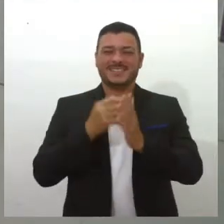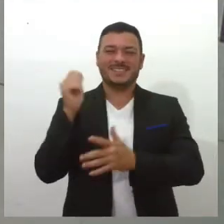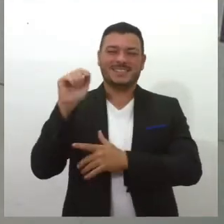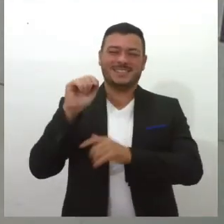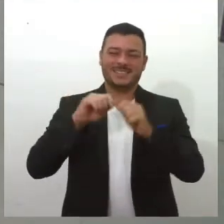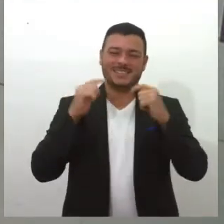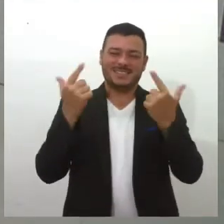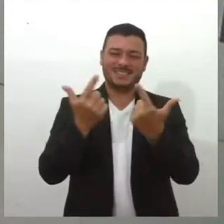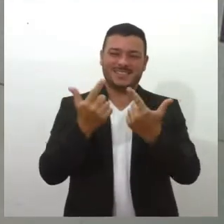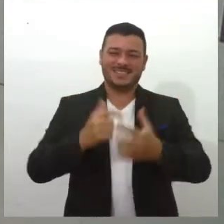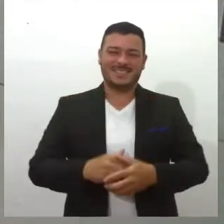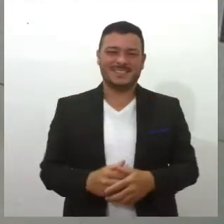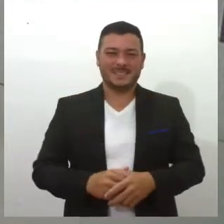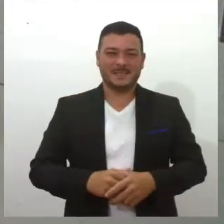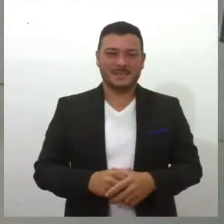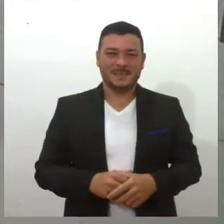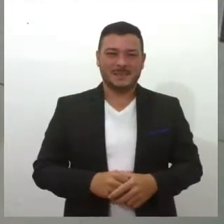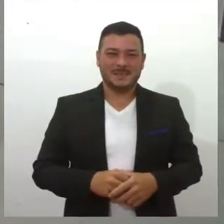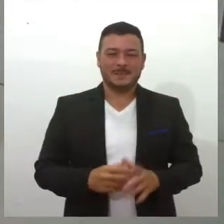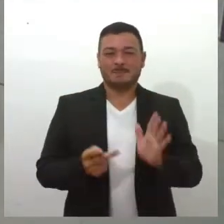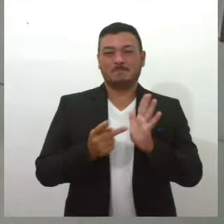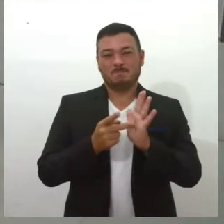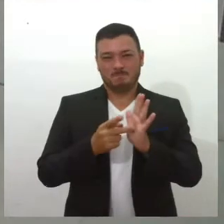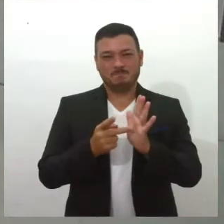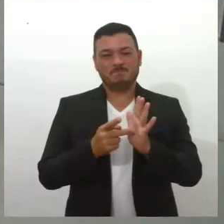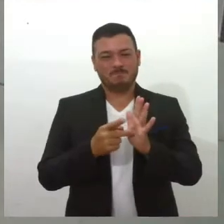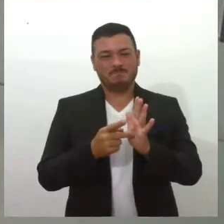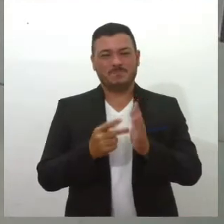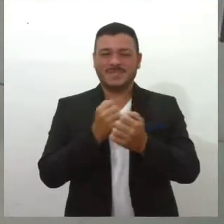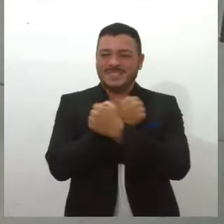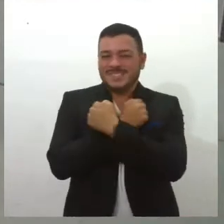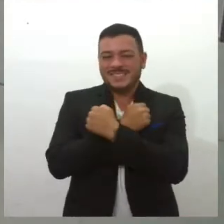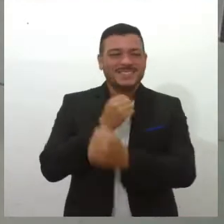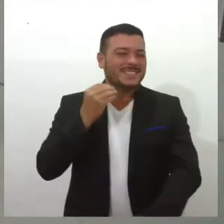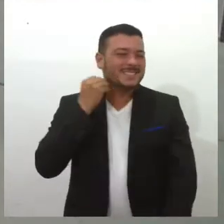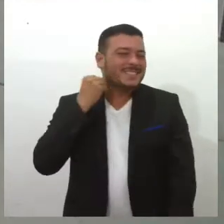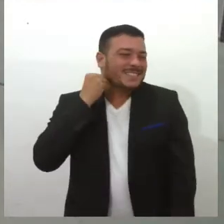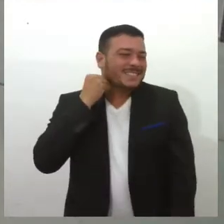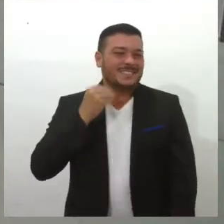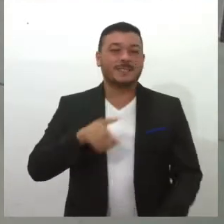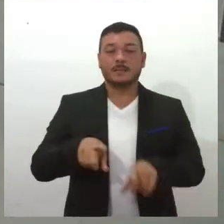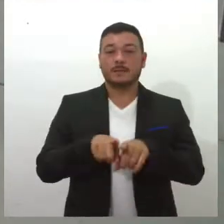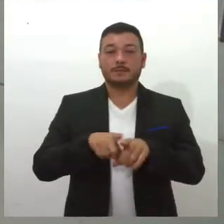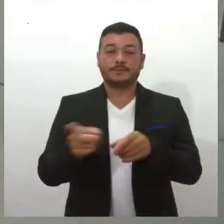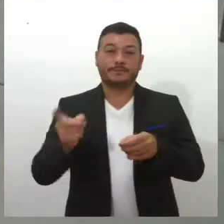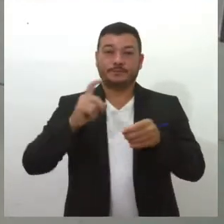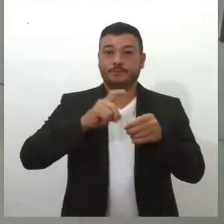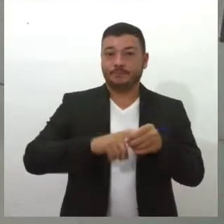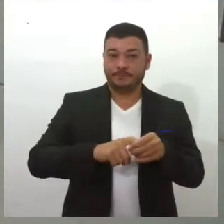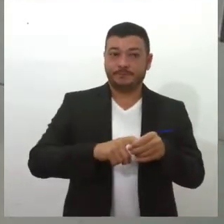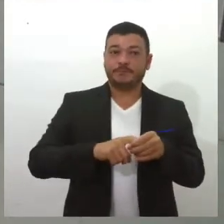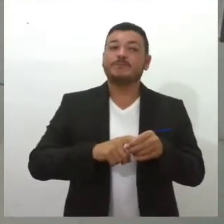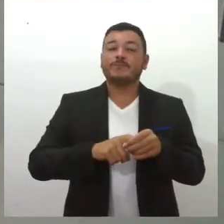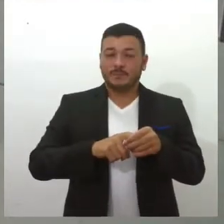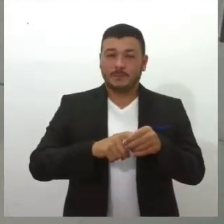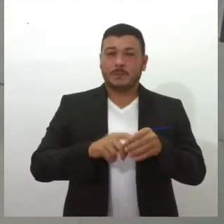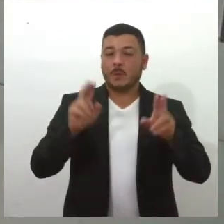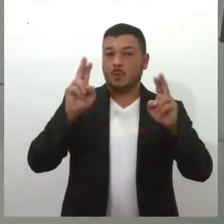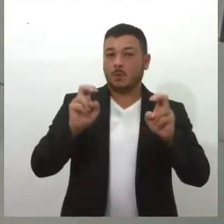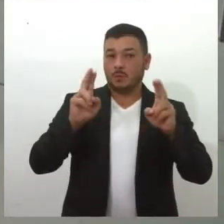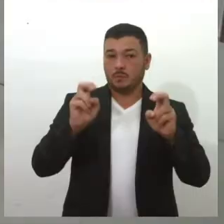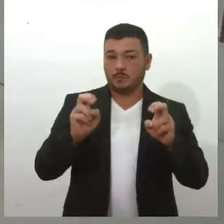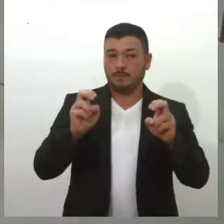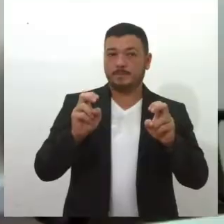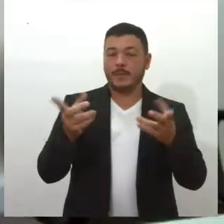Júnior? É verdade, Valquíria, aquele cheiro gostoso. E voltando no assunto que não pode passar